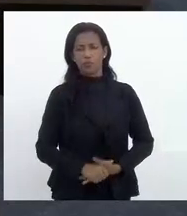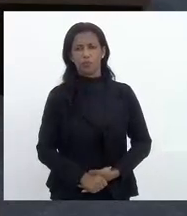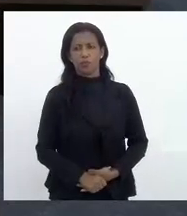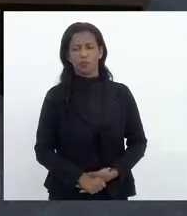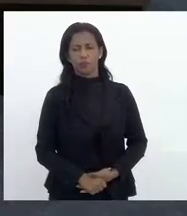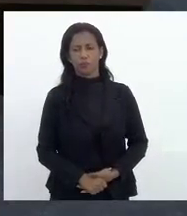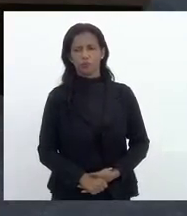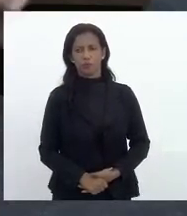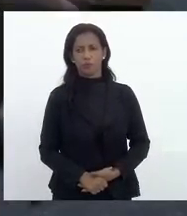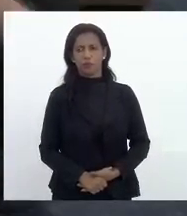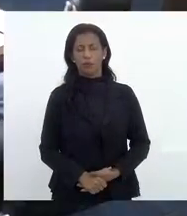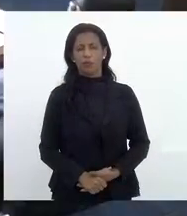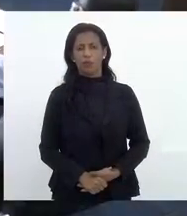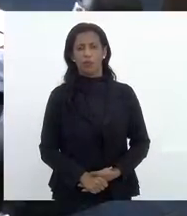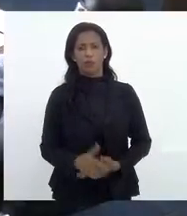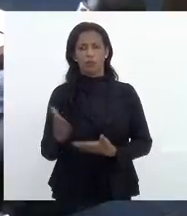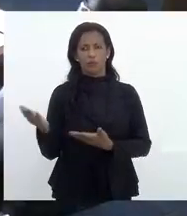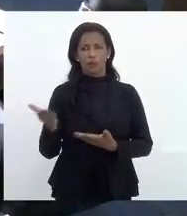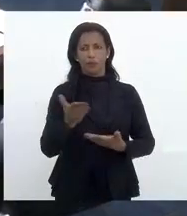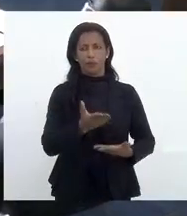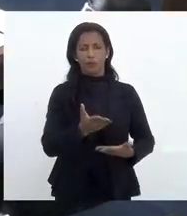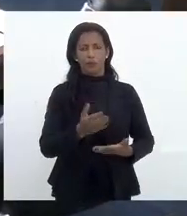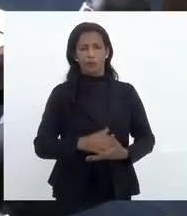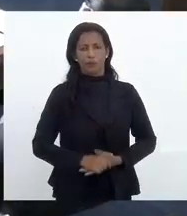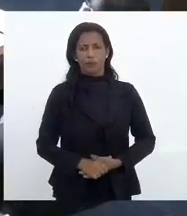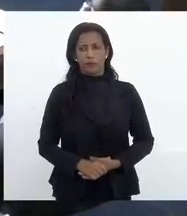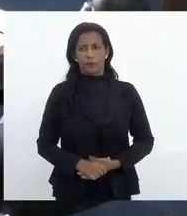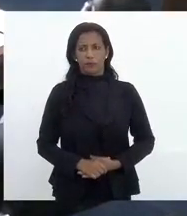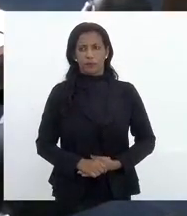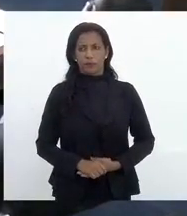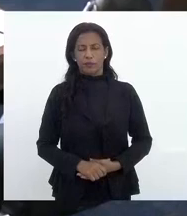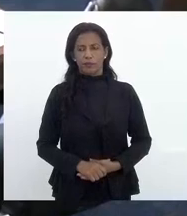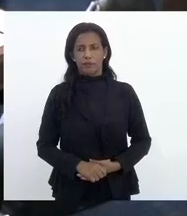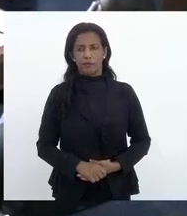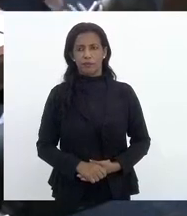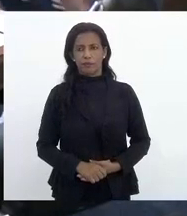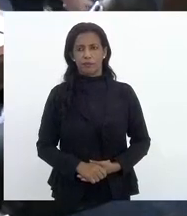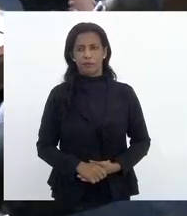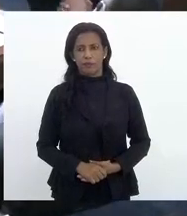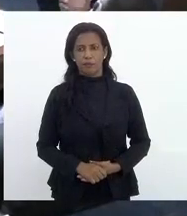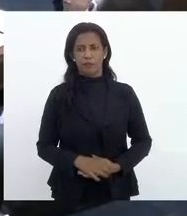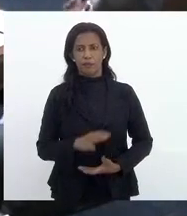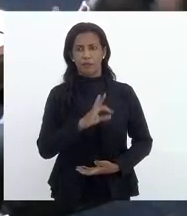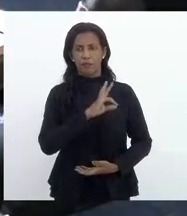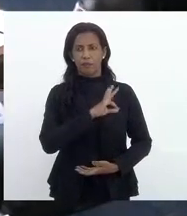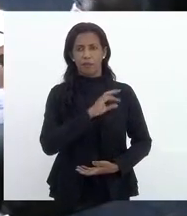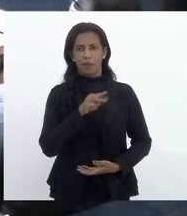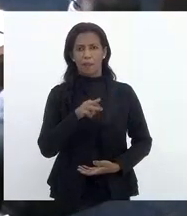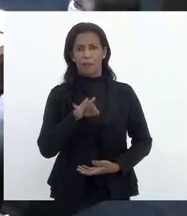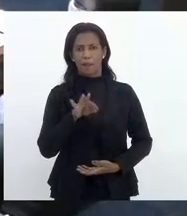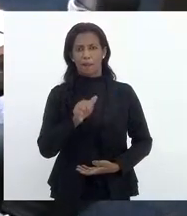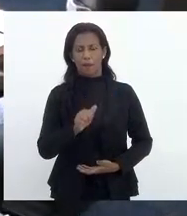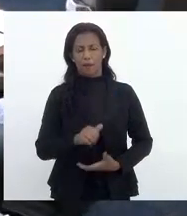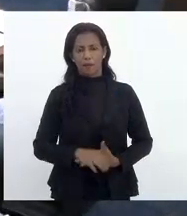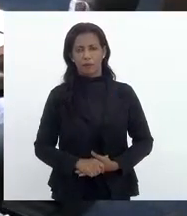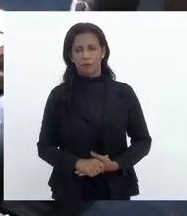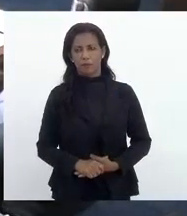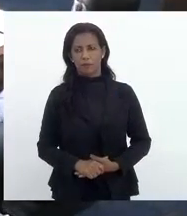mel e passa a palavra para Terceiro antes uma deputada Martha Rocha